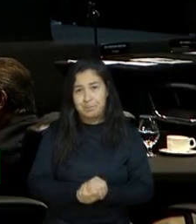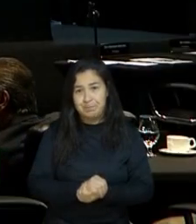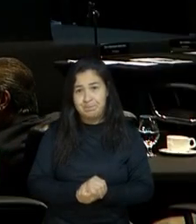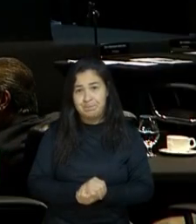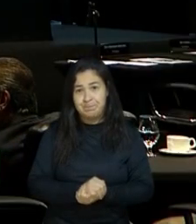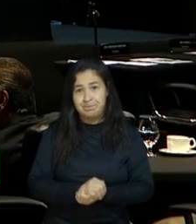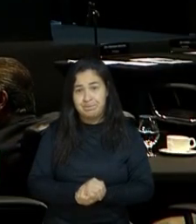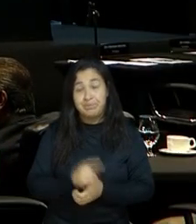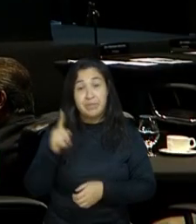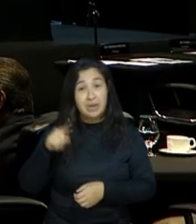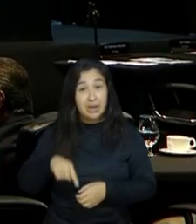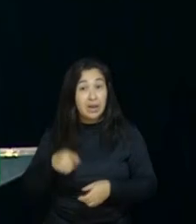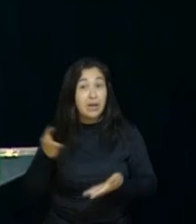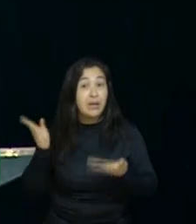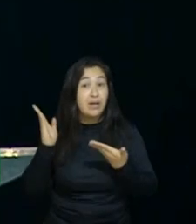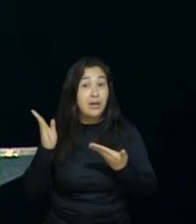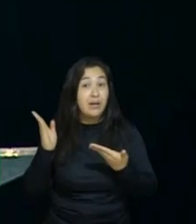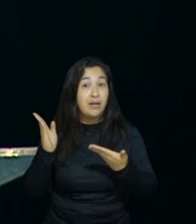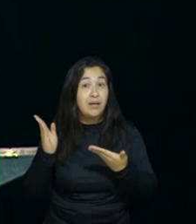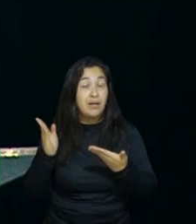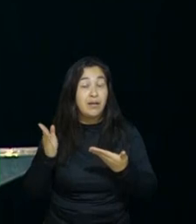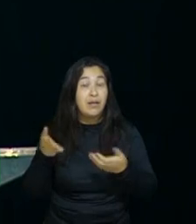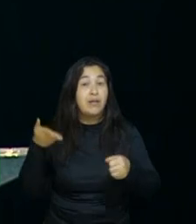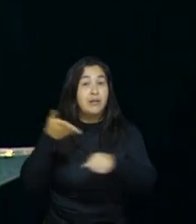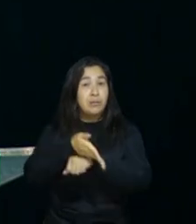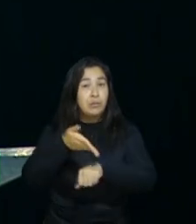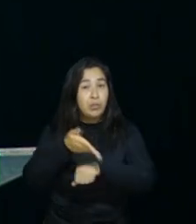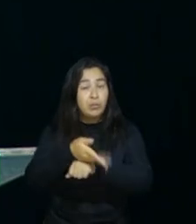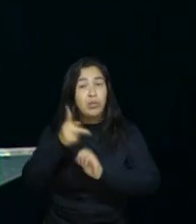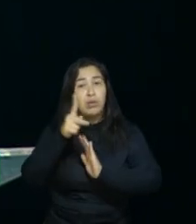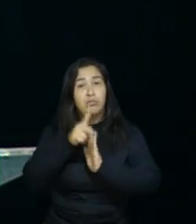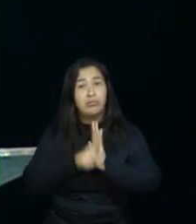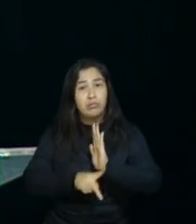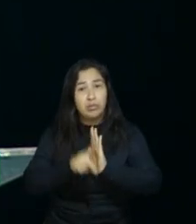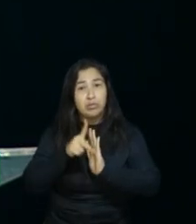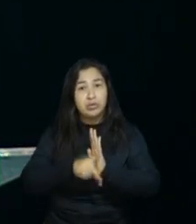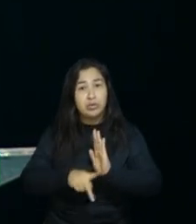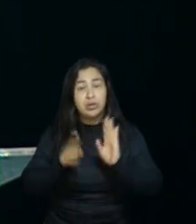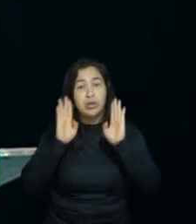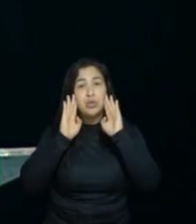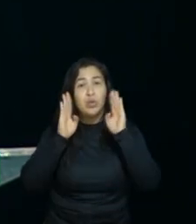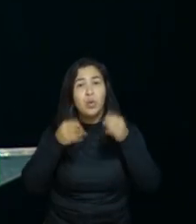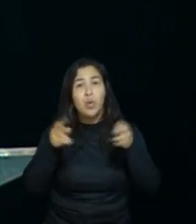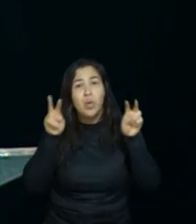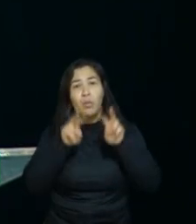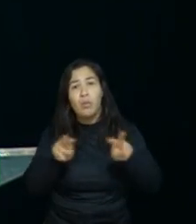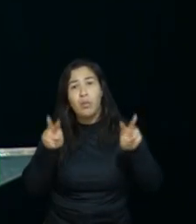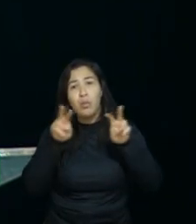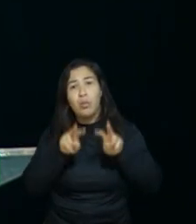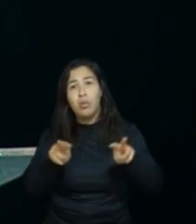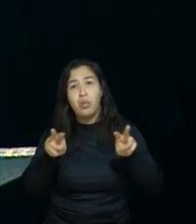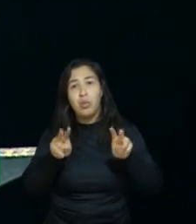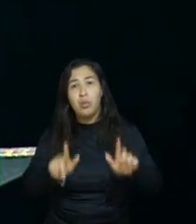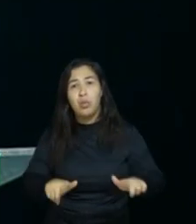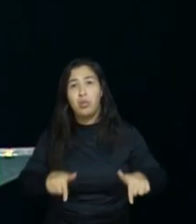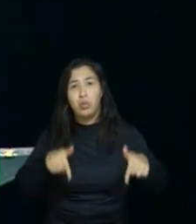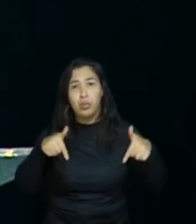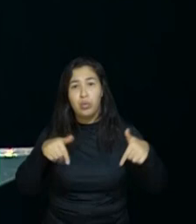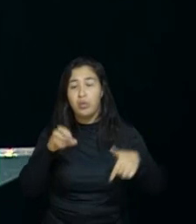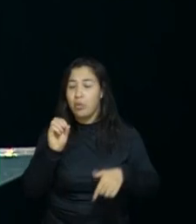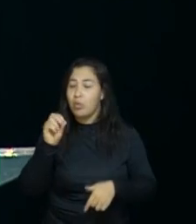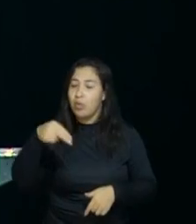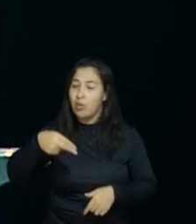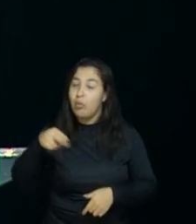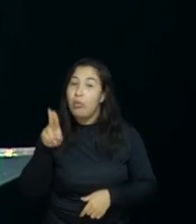somos signatários e estamos atuando em projetos visando as certificações da ONU. Então, temos